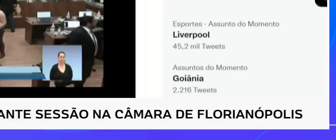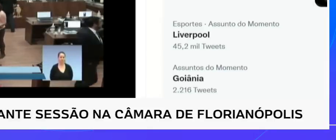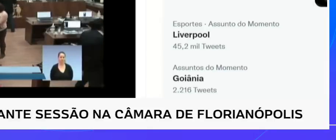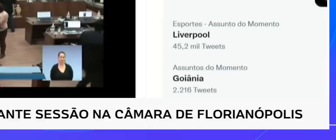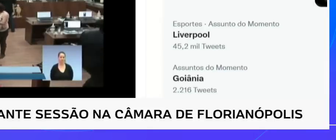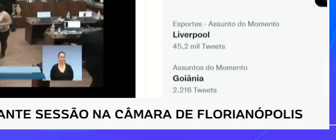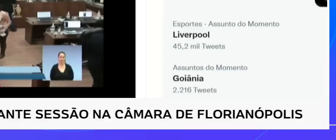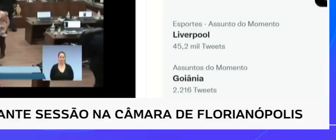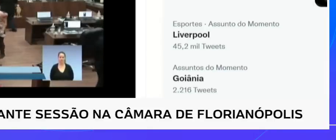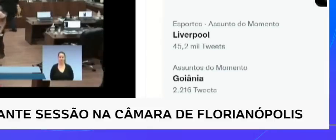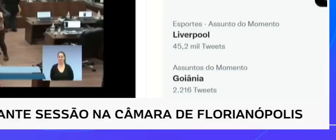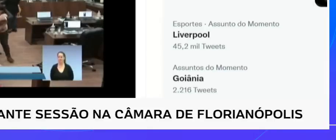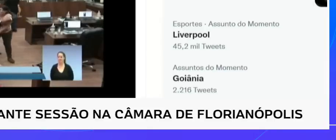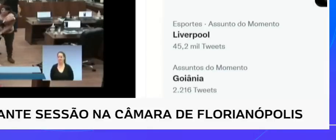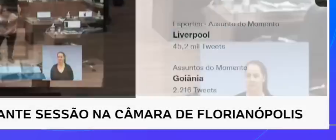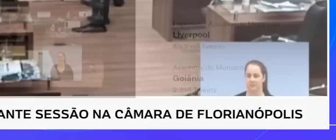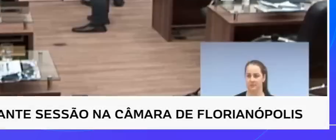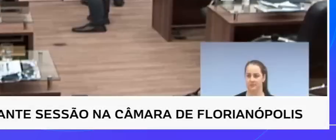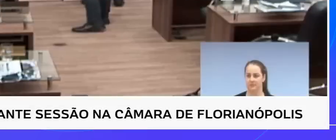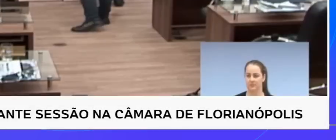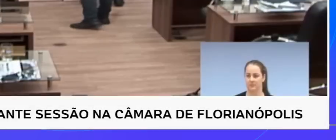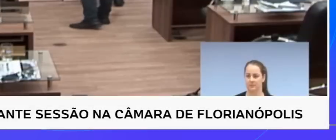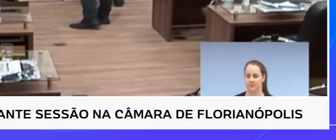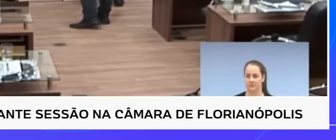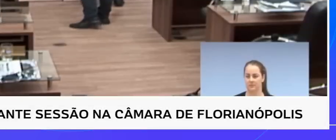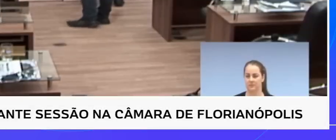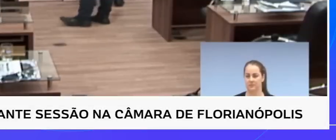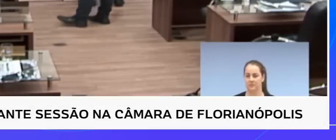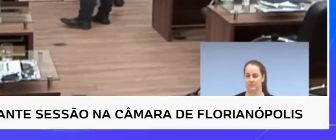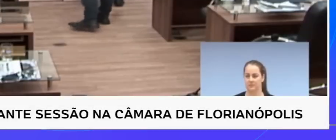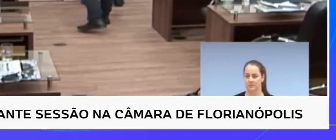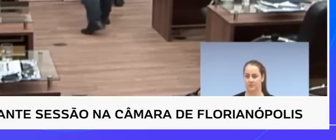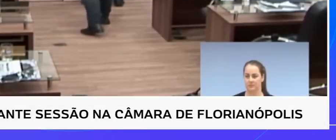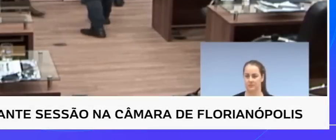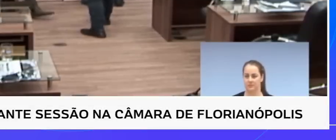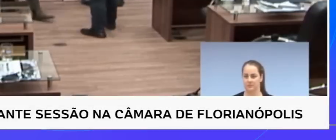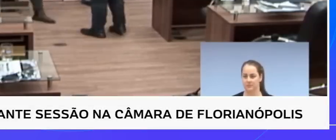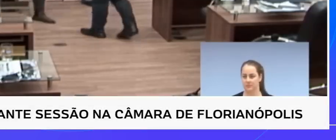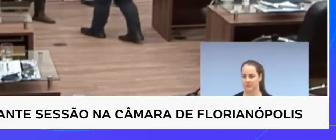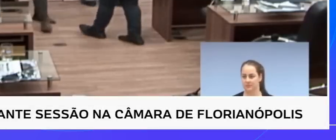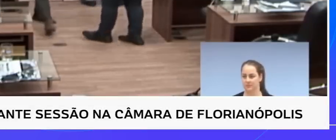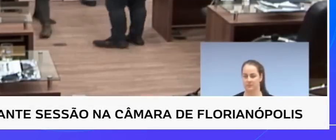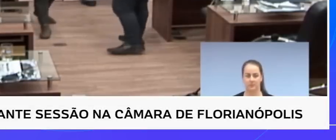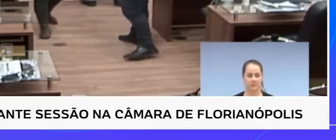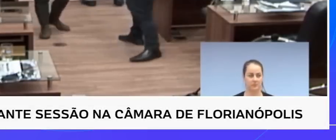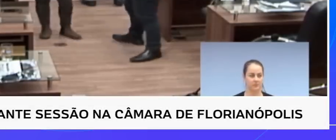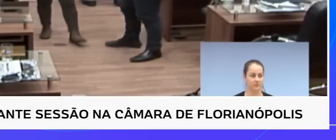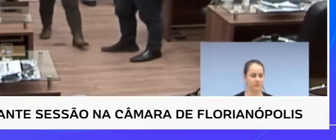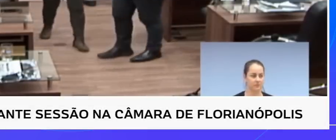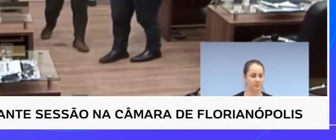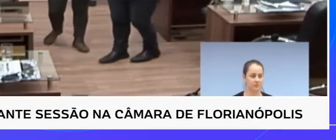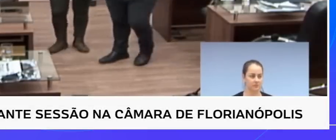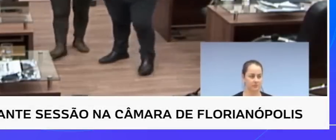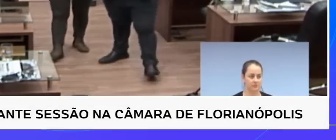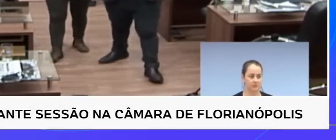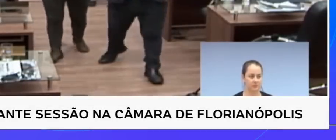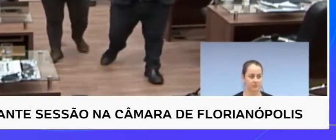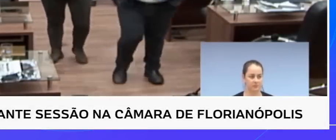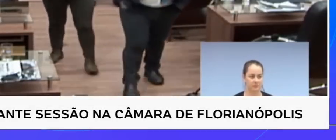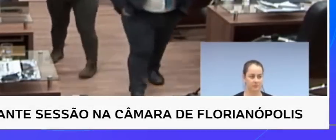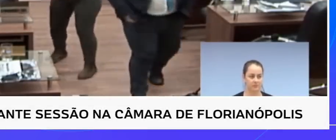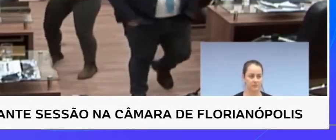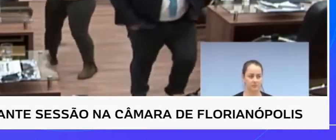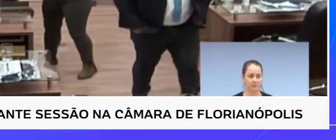acreditar primeiro no que ele escreve e outra coisa tipo o vereador precisa ter retomada um pouquinho ali a a